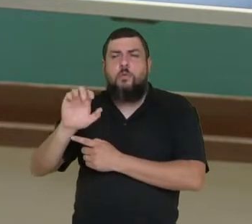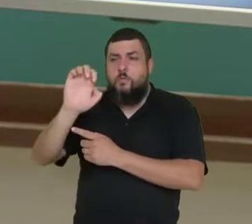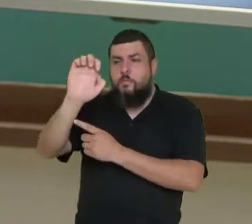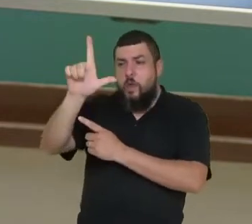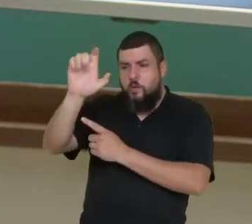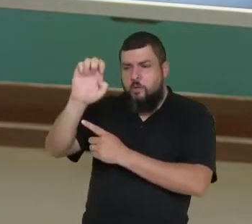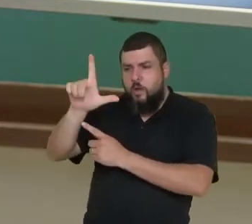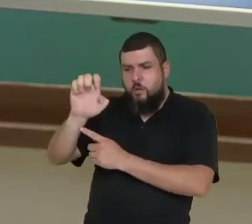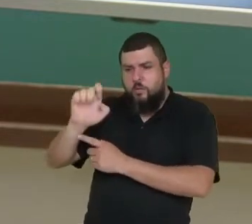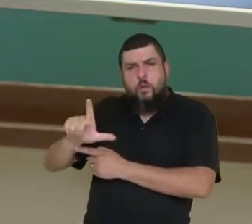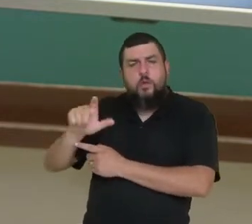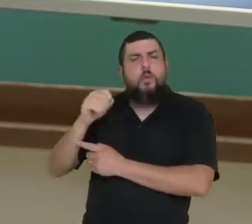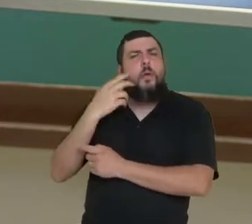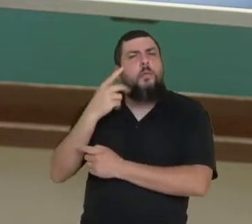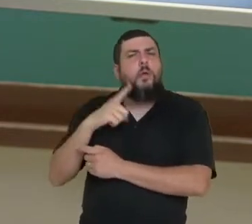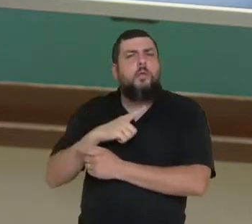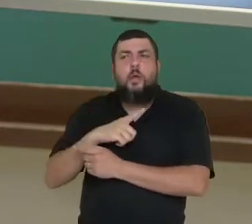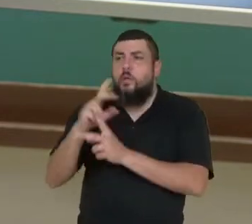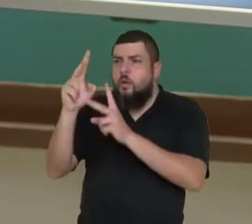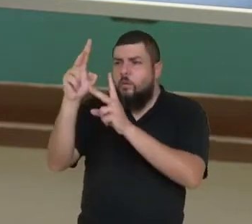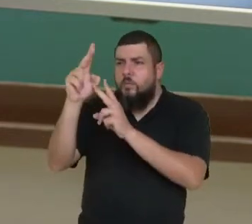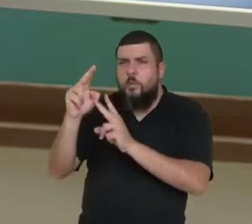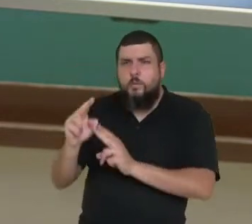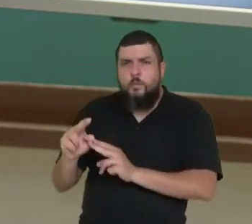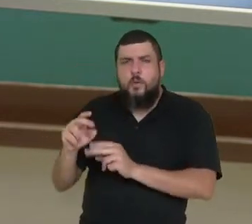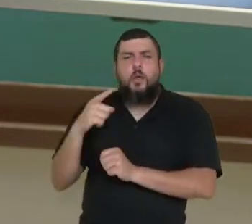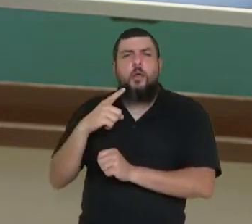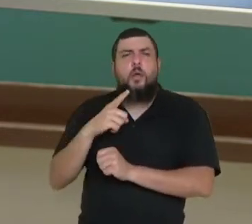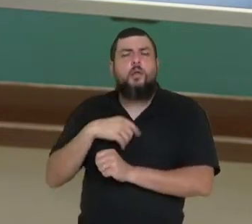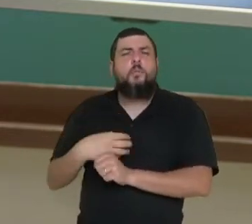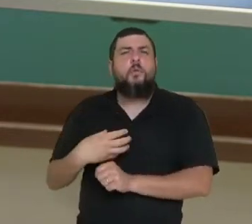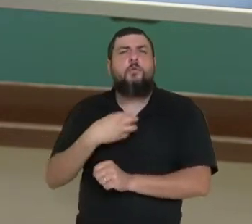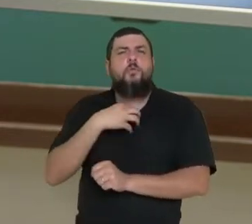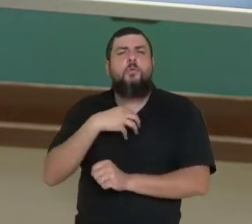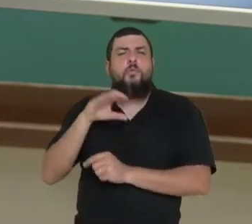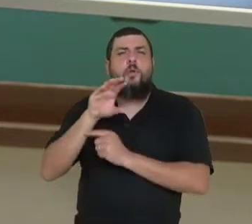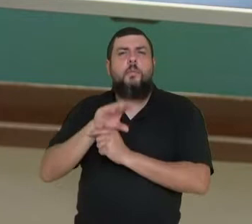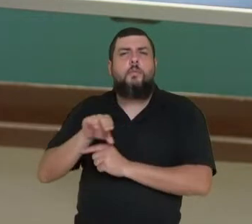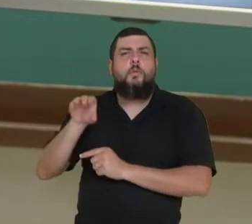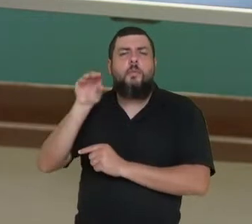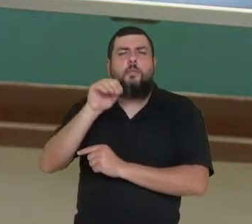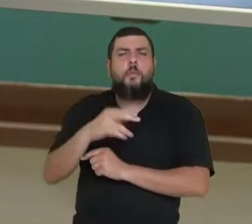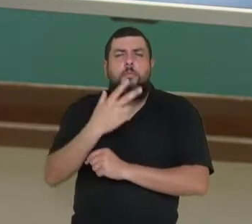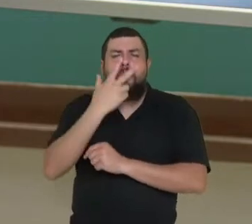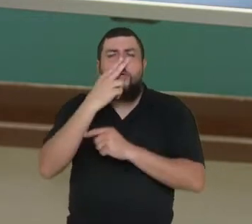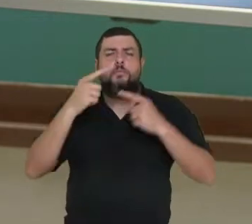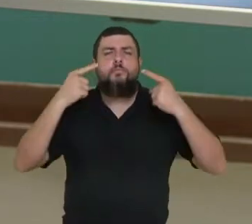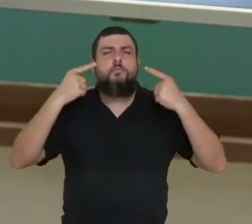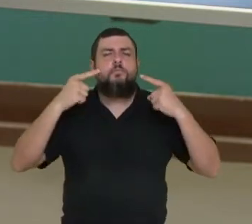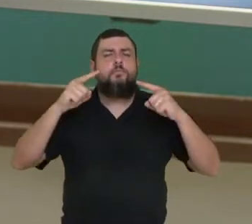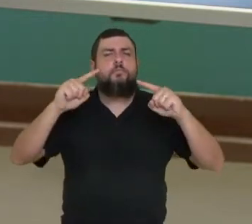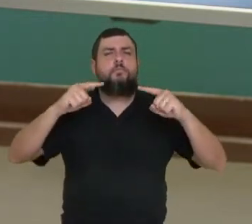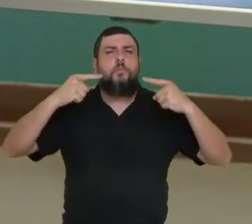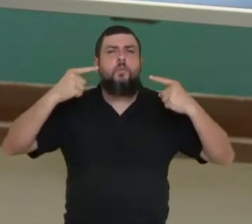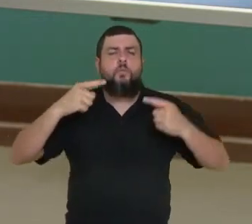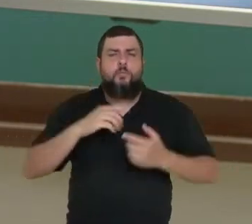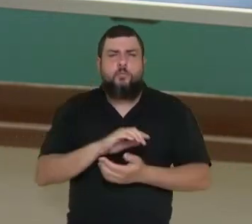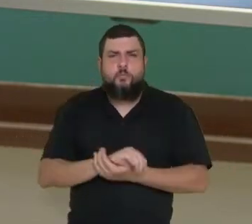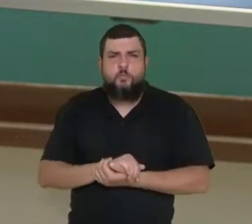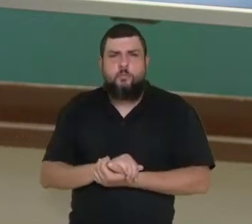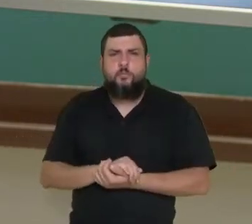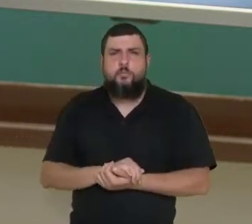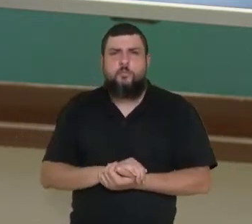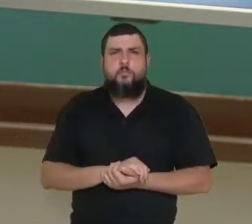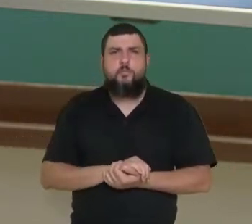fônicos no final e por isso atribuem maior ritmo, sonoridade, harmonia sonora e musicalidade a essa literatura